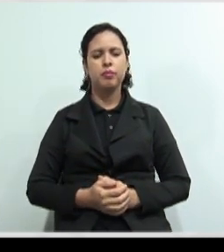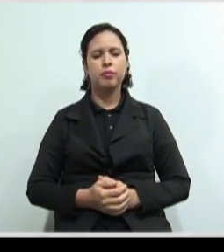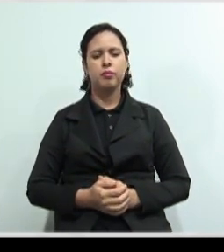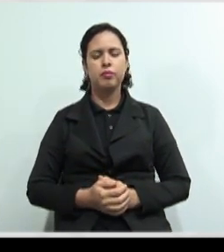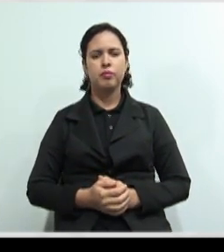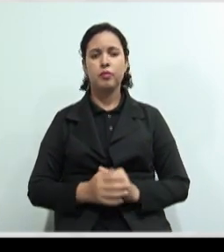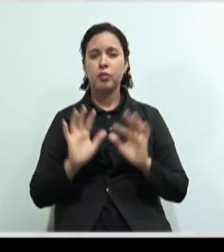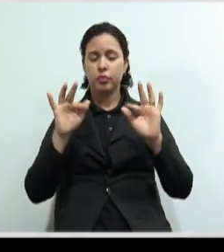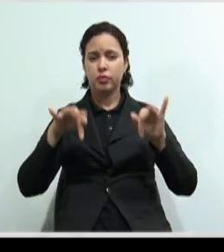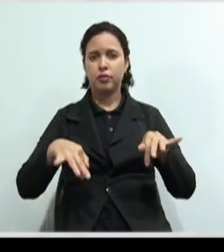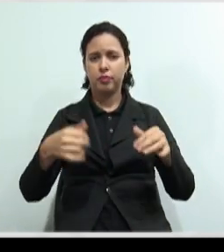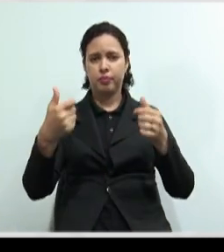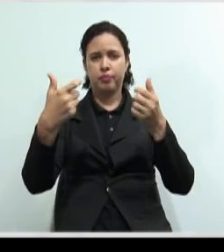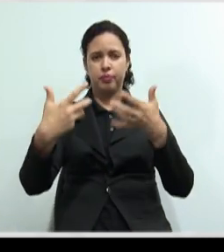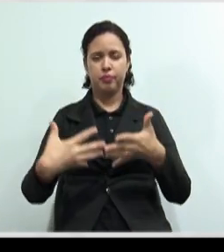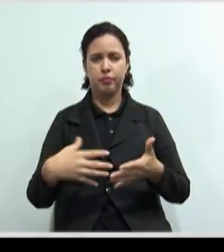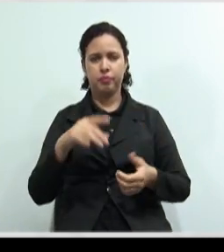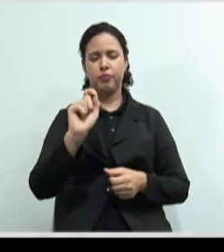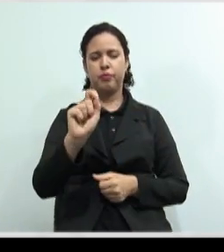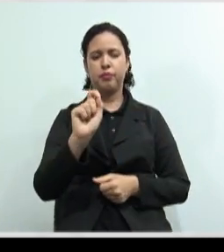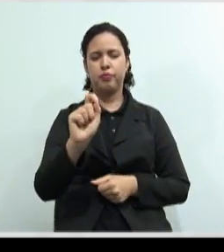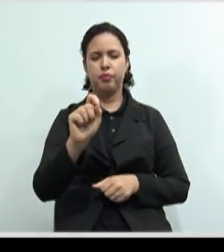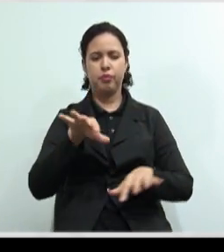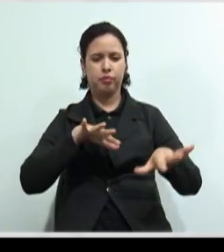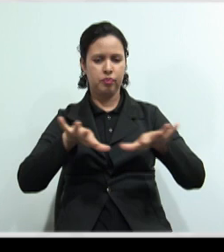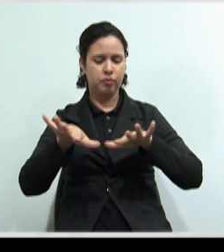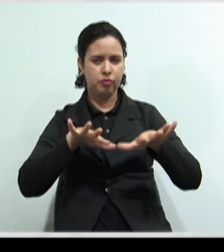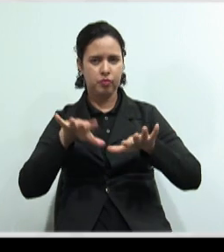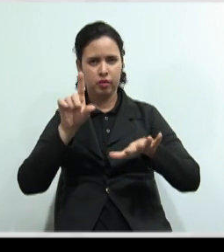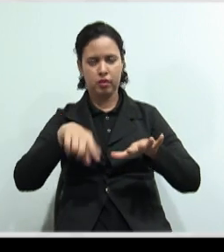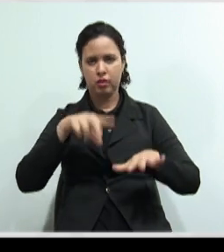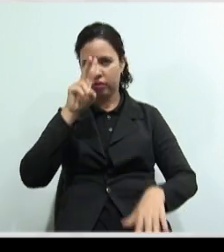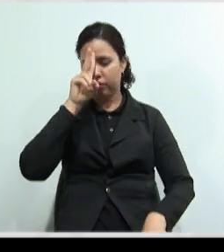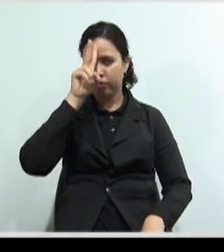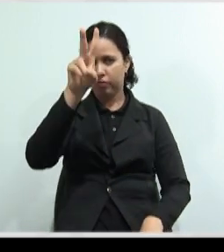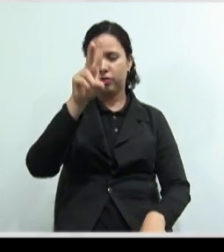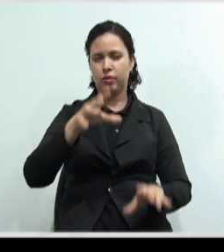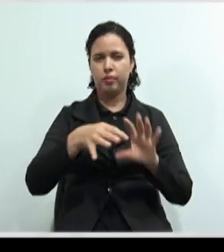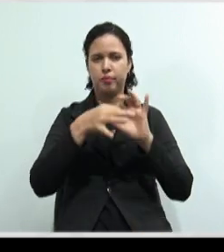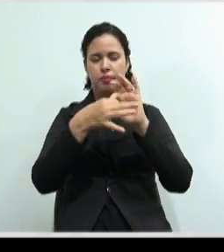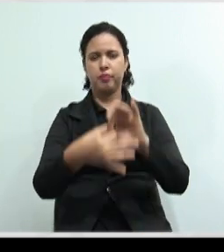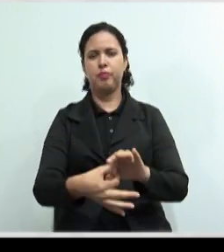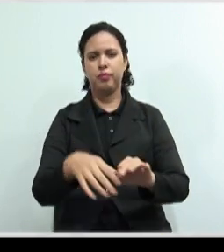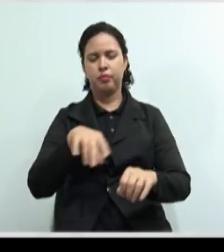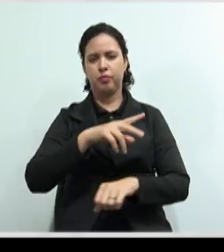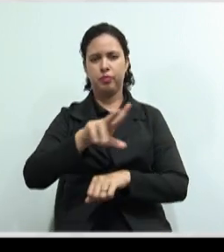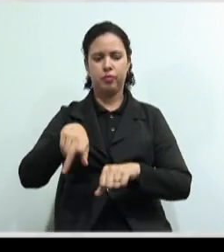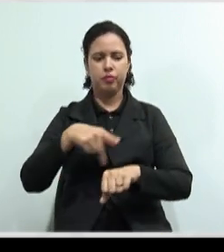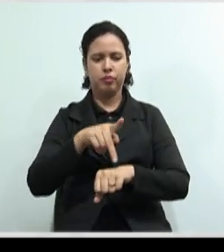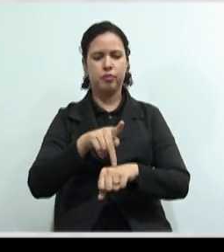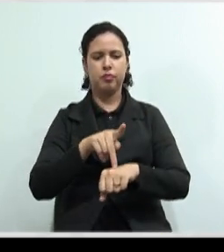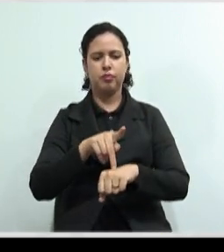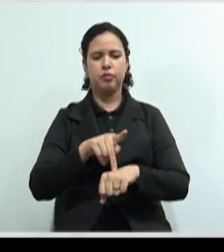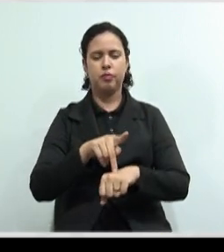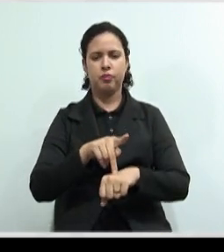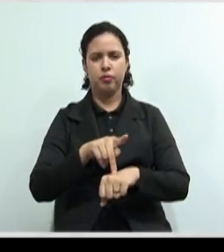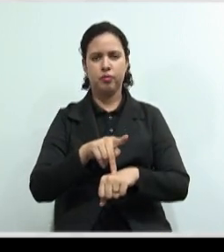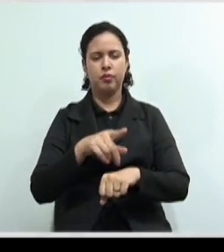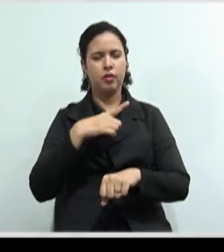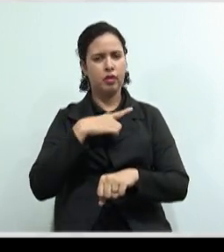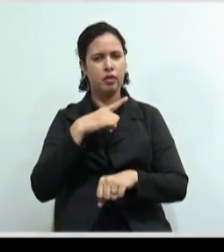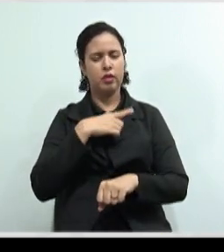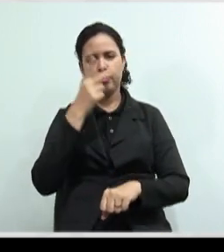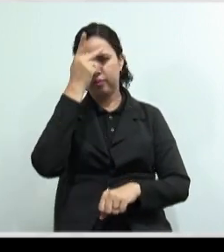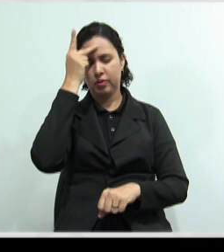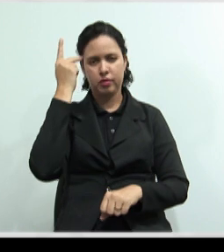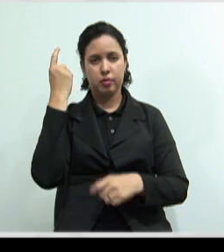Por fim, a gente vai falar aqui que esse movimento é bem forte e consolidado nos países onde há consumidores preocupados